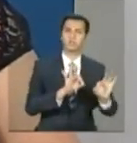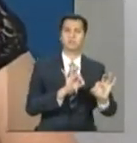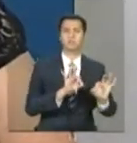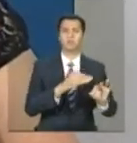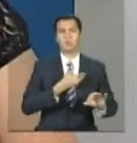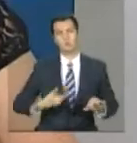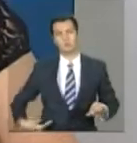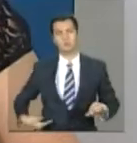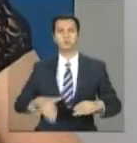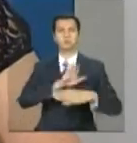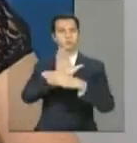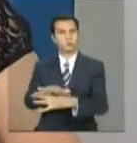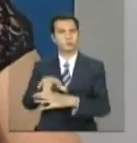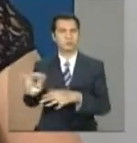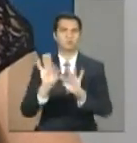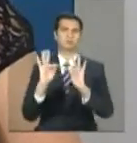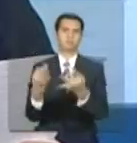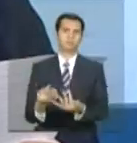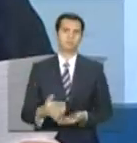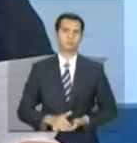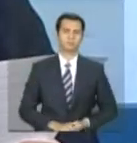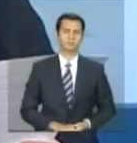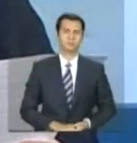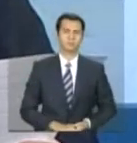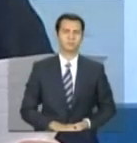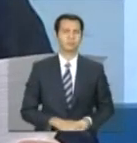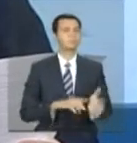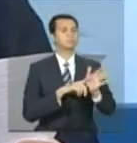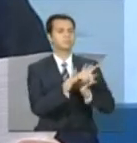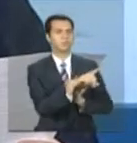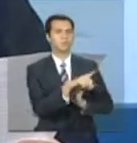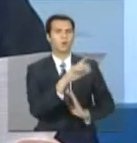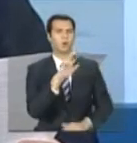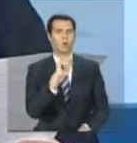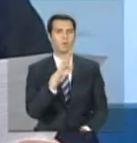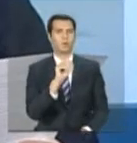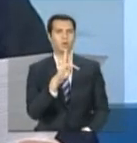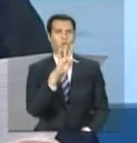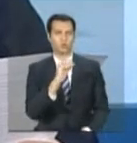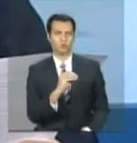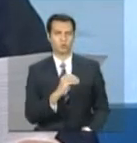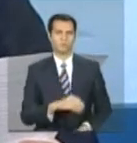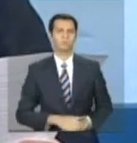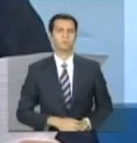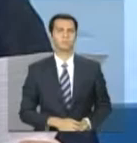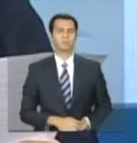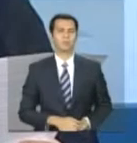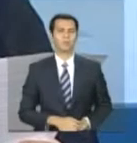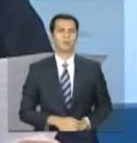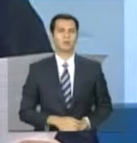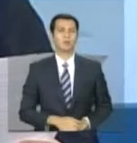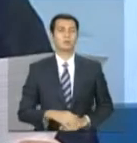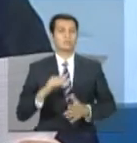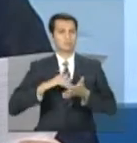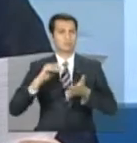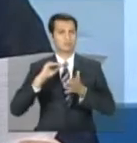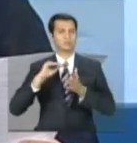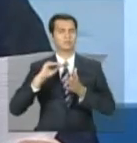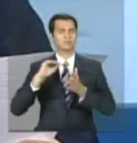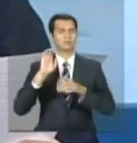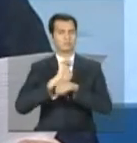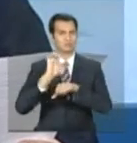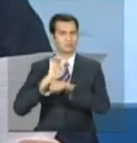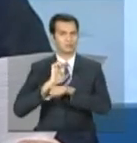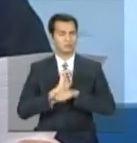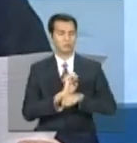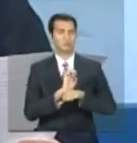voltado para essa família. A próxima pergunta, Roberto. Os gestores municipais podem promover